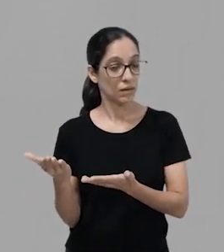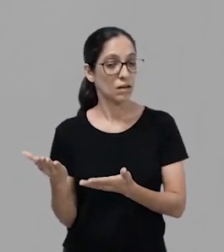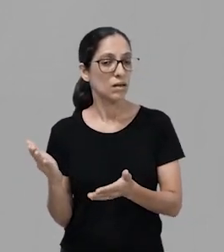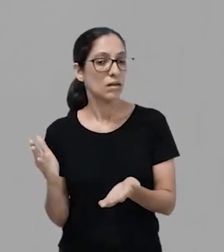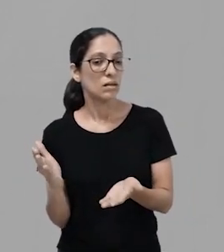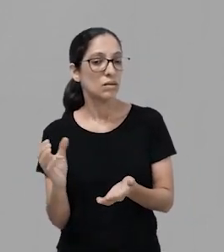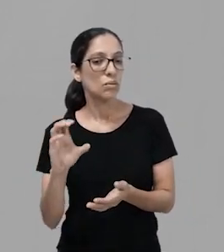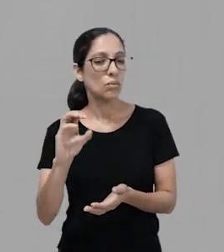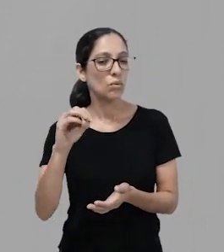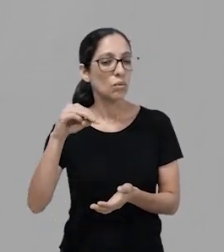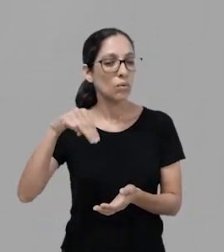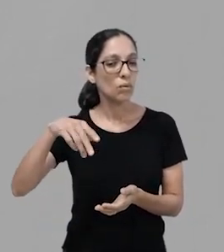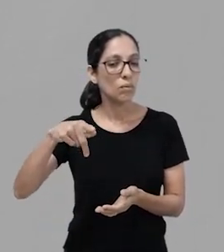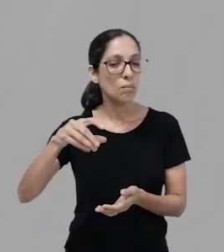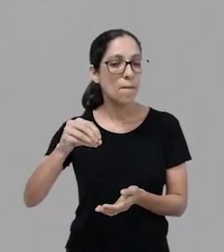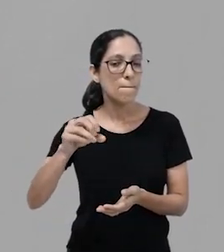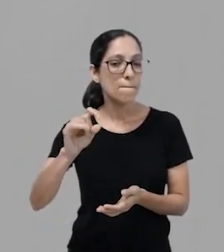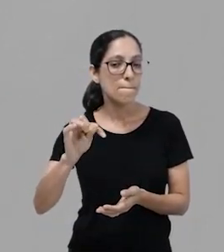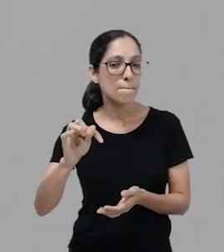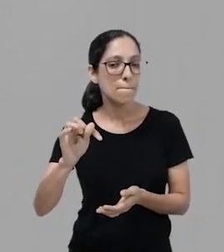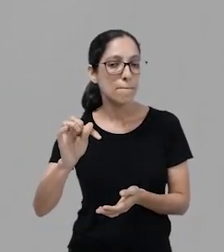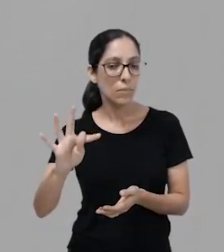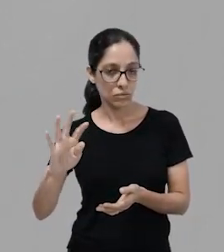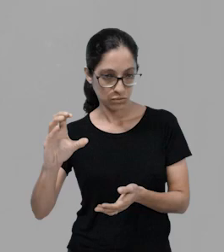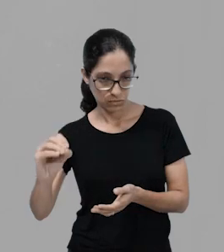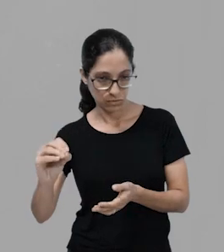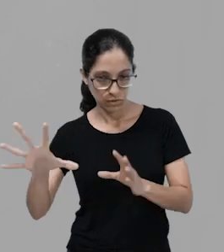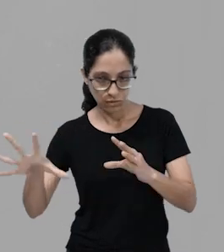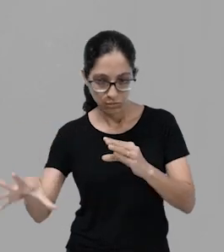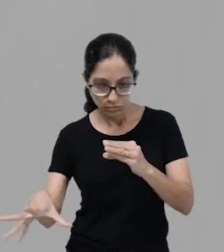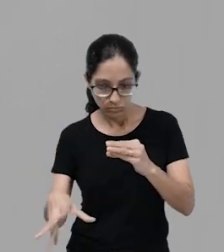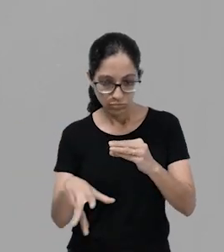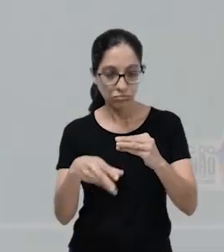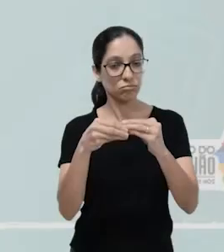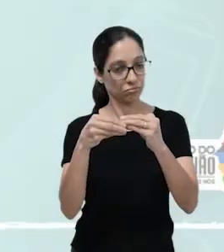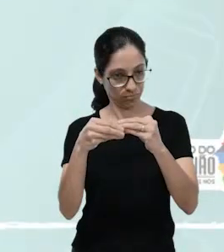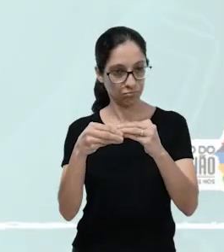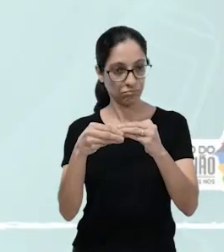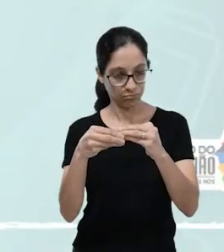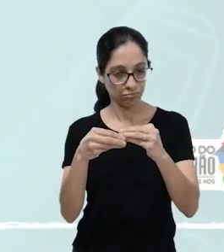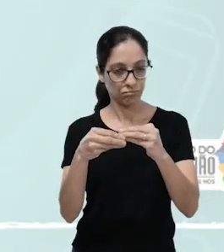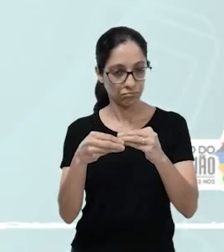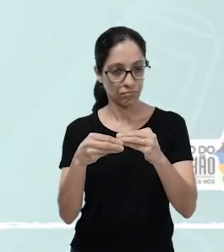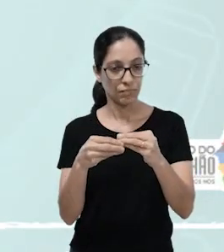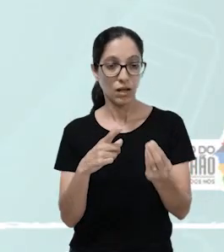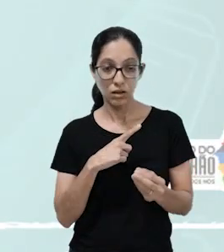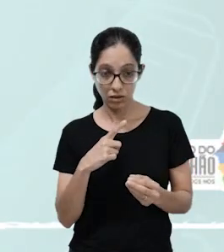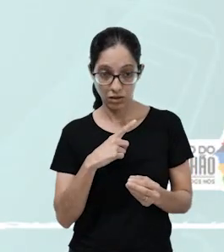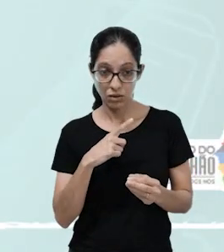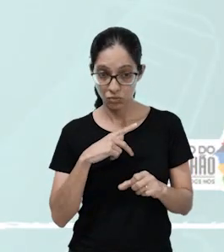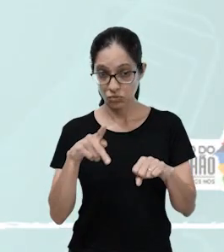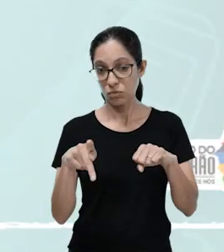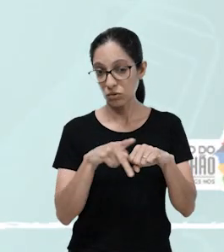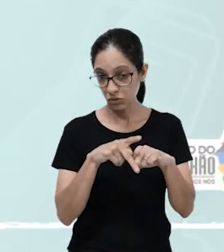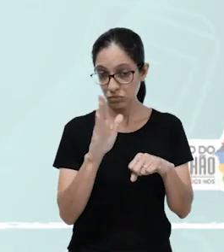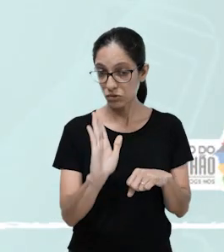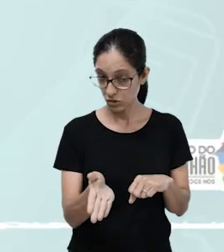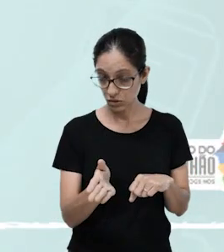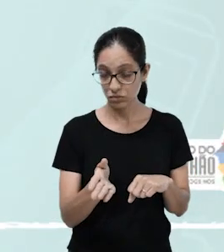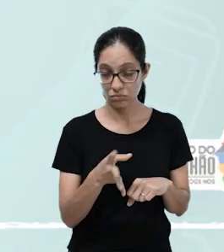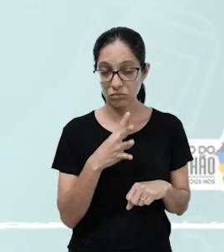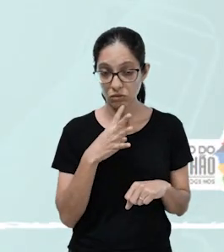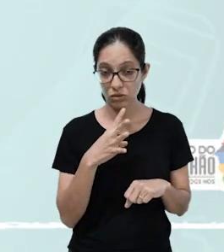dos compostos? Compostos vêm de composição. Eu estou juntando duas coisas. Eu tenho os nossos pronomes que a gente já